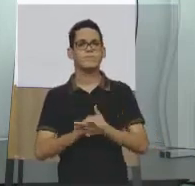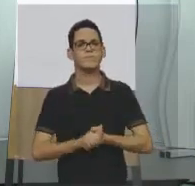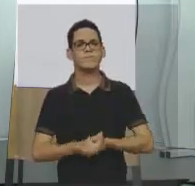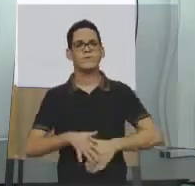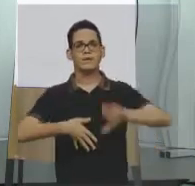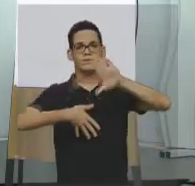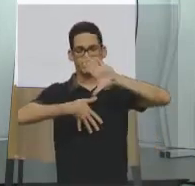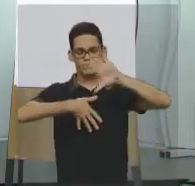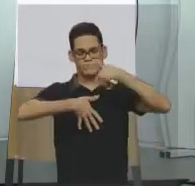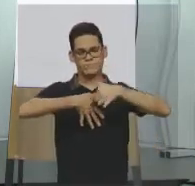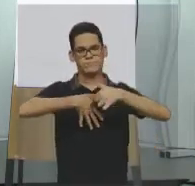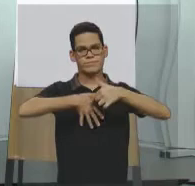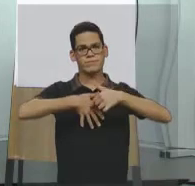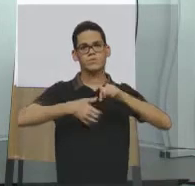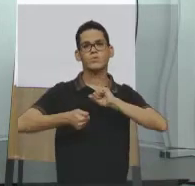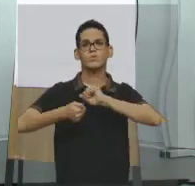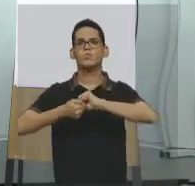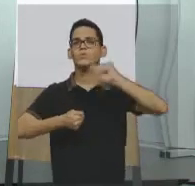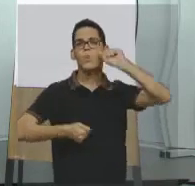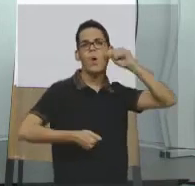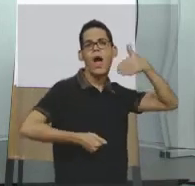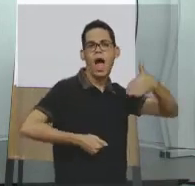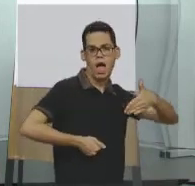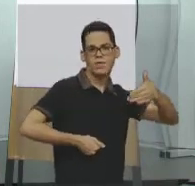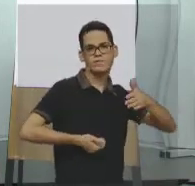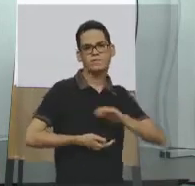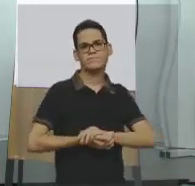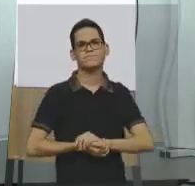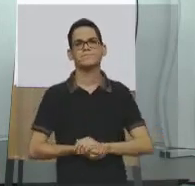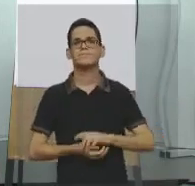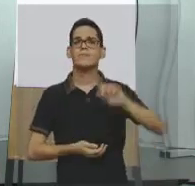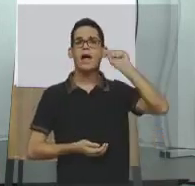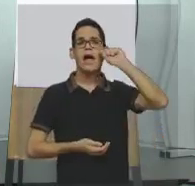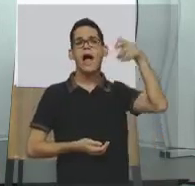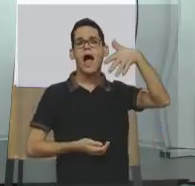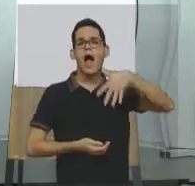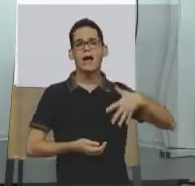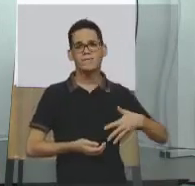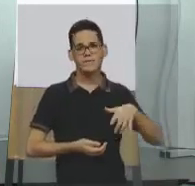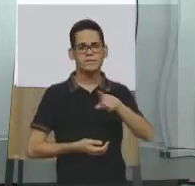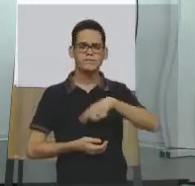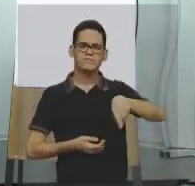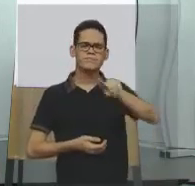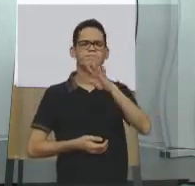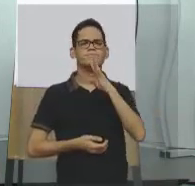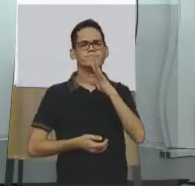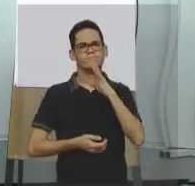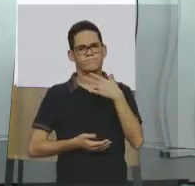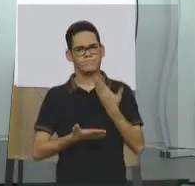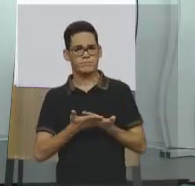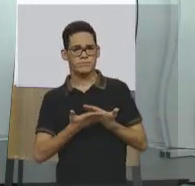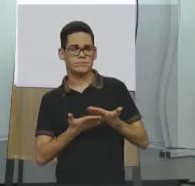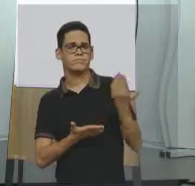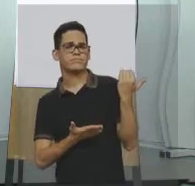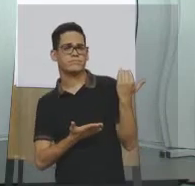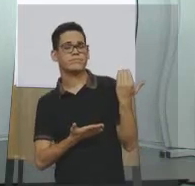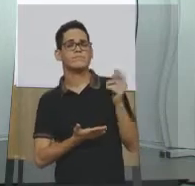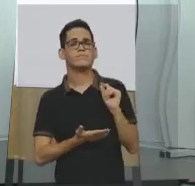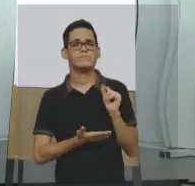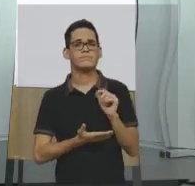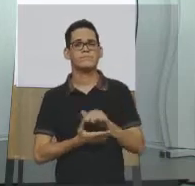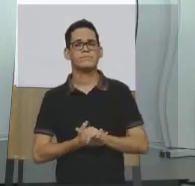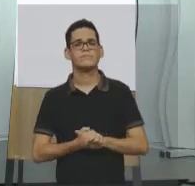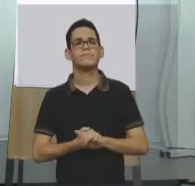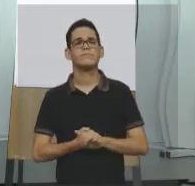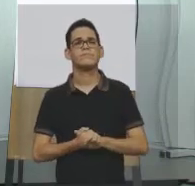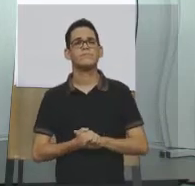América do Sul com a África. Bom, a gente sabe aí, segundo as aulas que nós vimos anteriormente, que